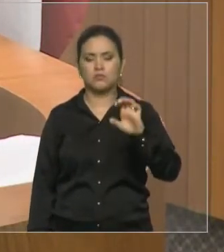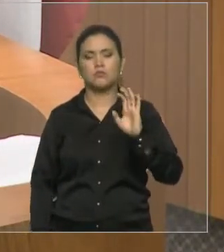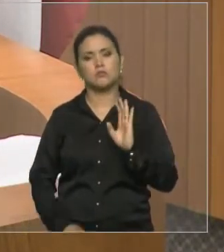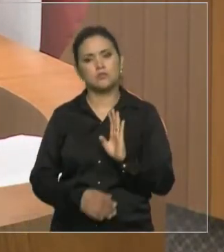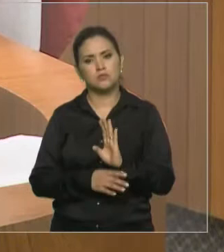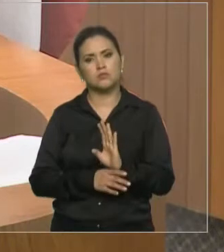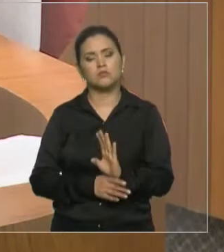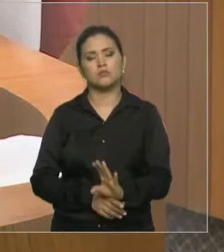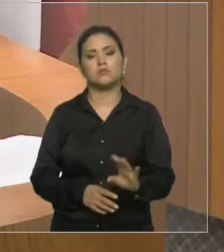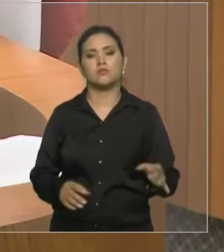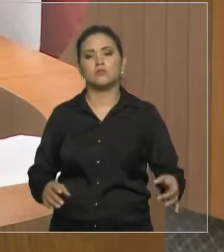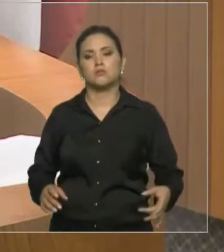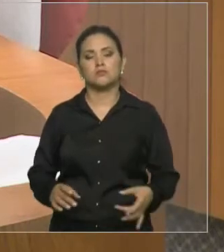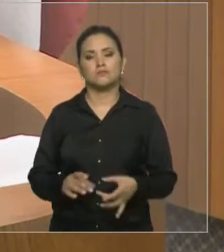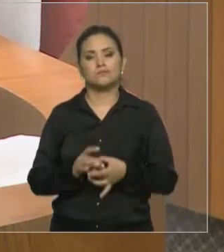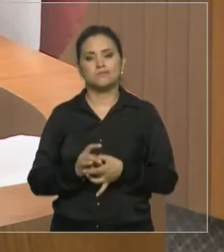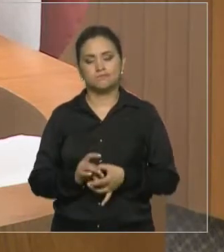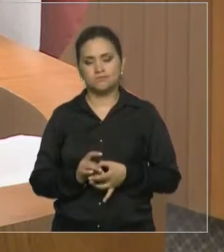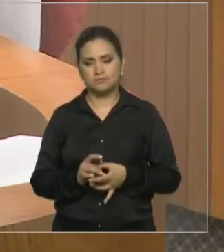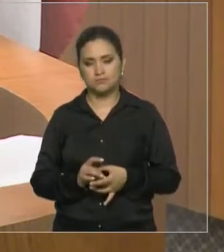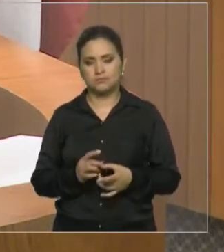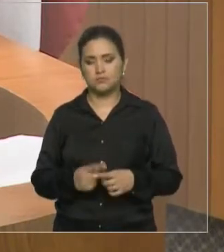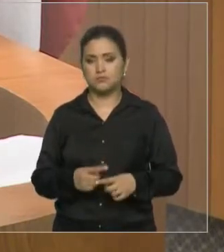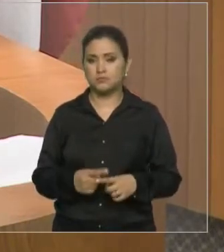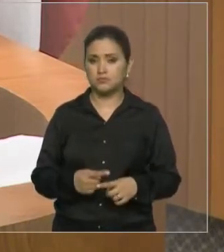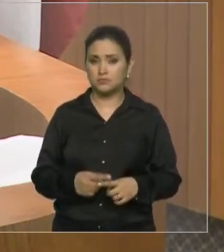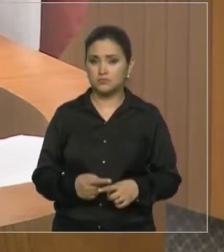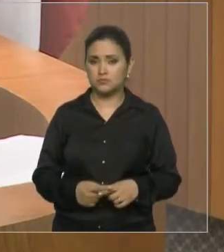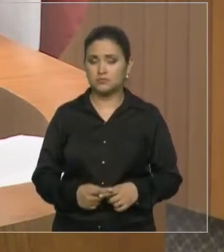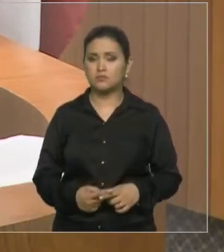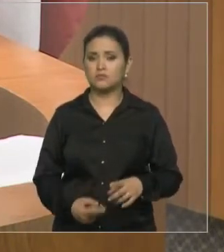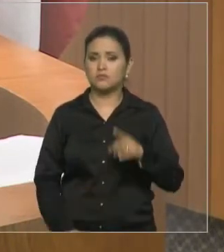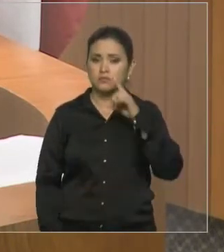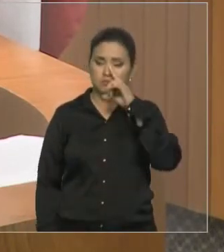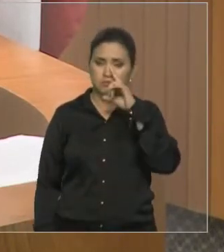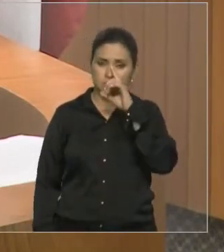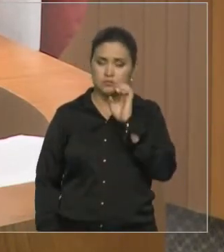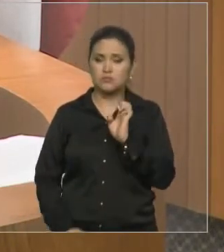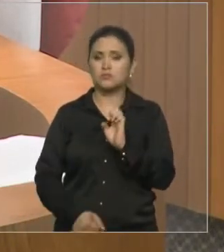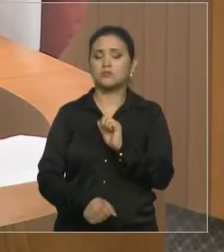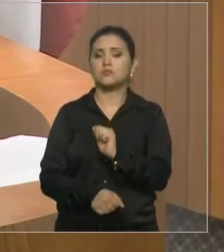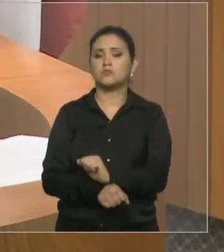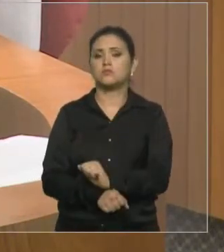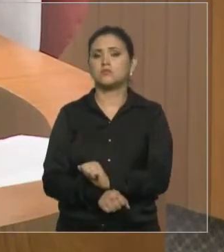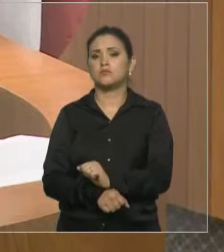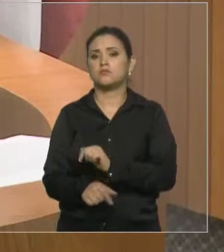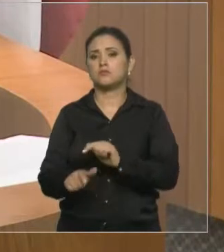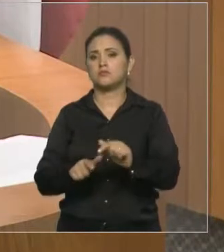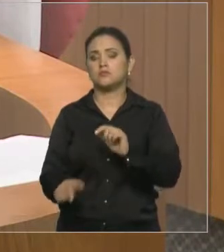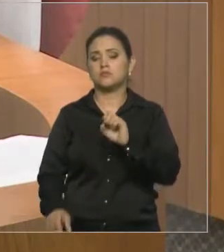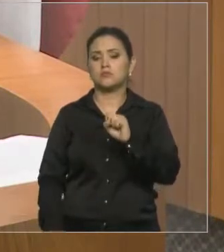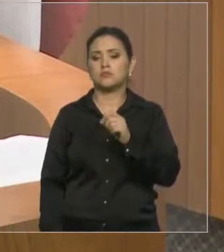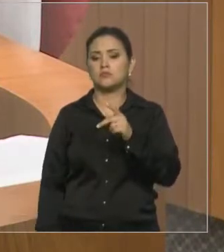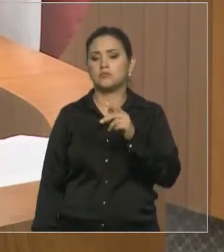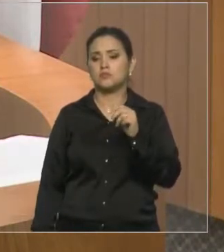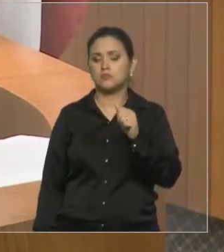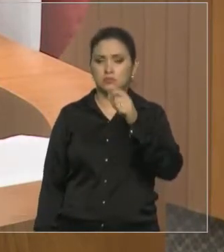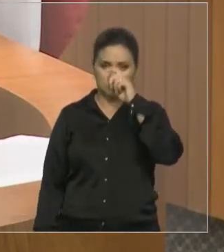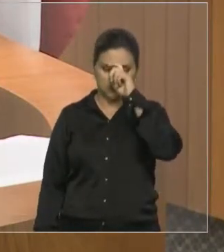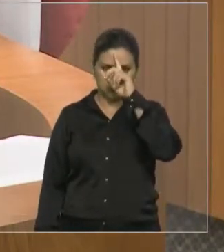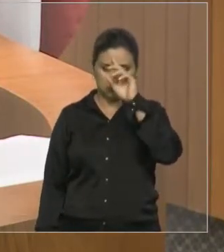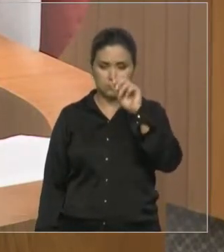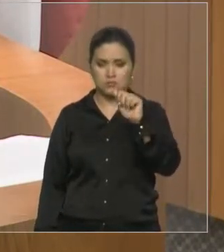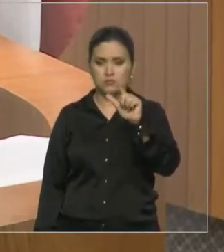paralisarem as funções as atividades do serviço e aspirar do hospital aldenora bello retomamos nesta casa que